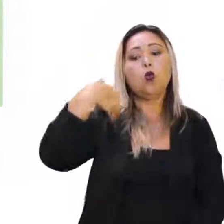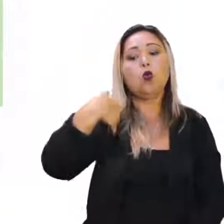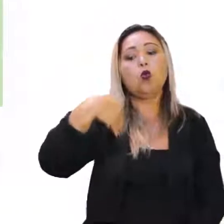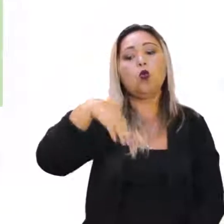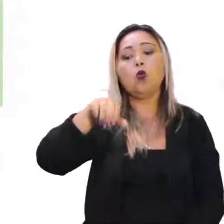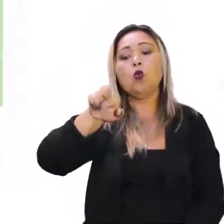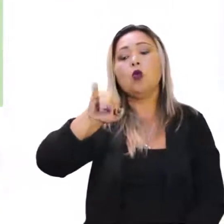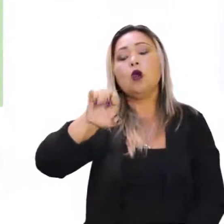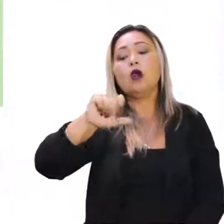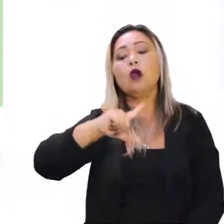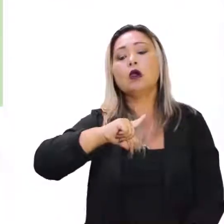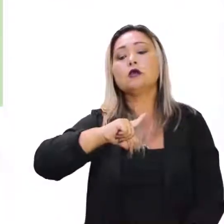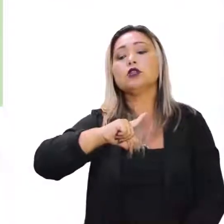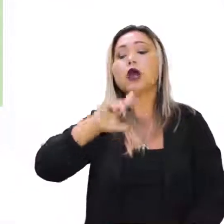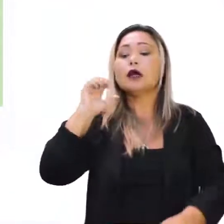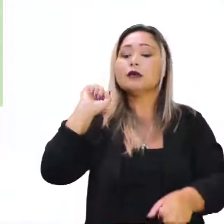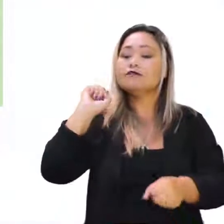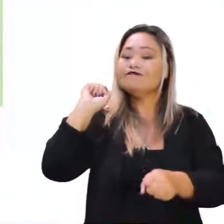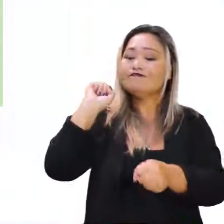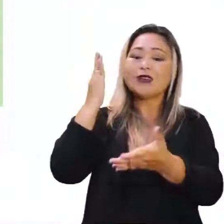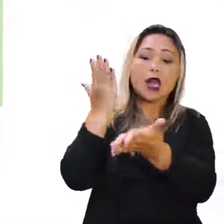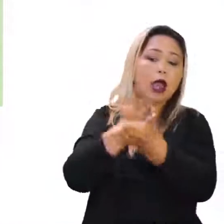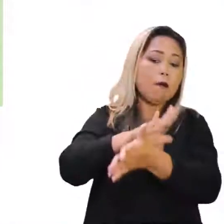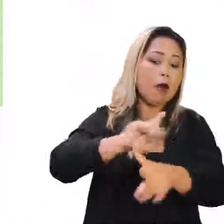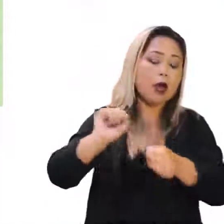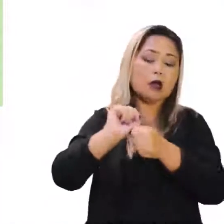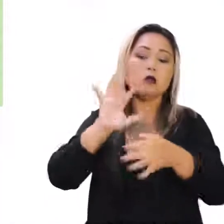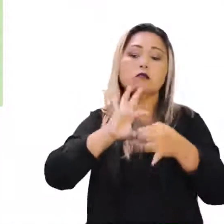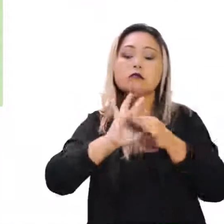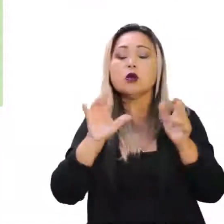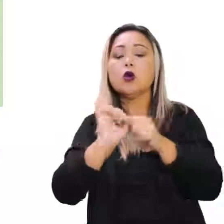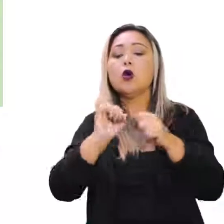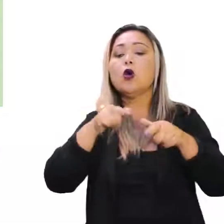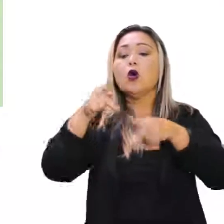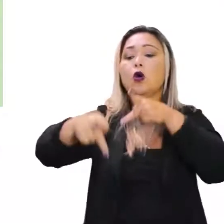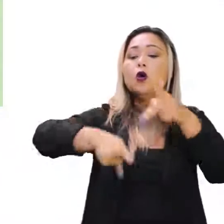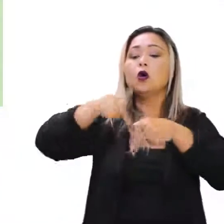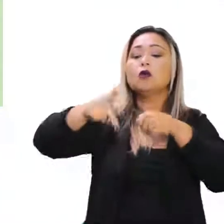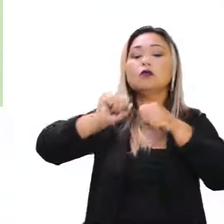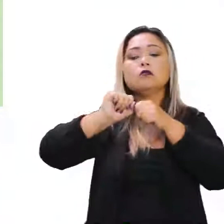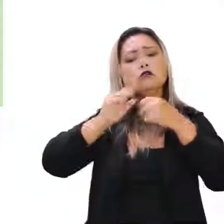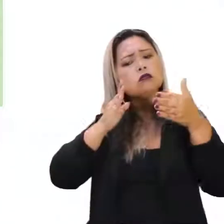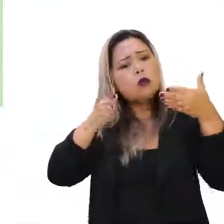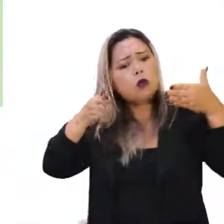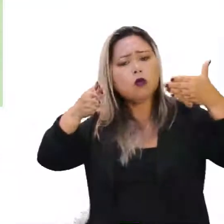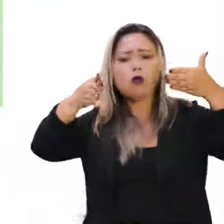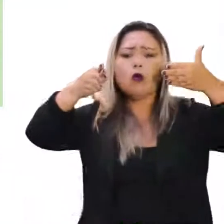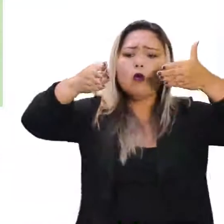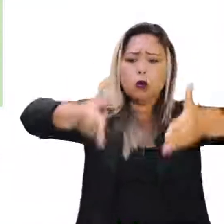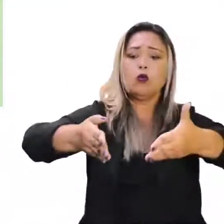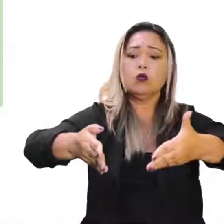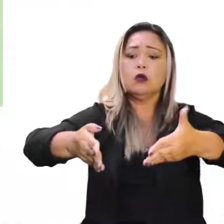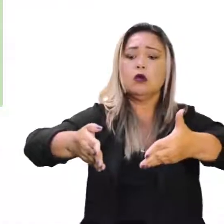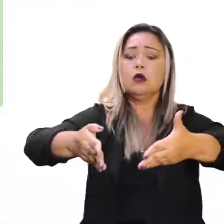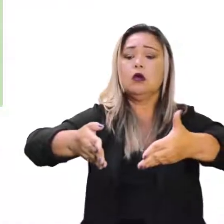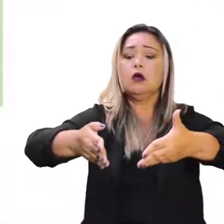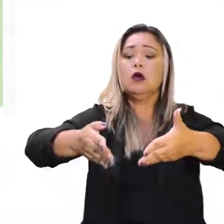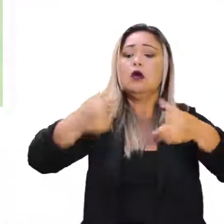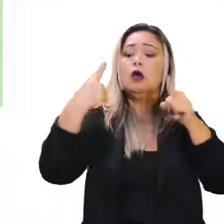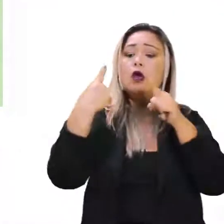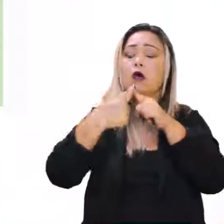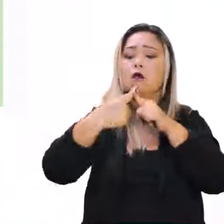acabando com a liberdade do povo, né? Os povos estavam presos. O povo estava lutando especialmente porque